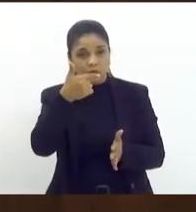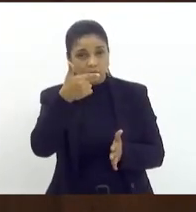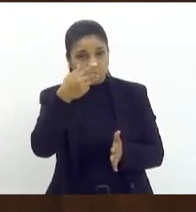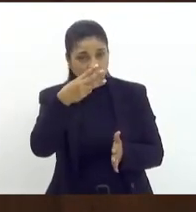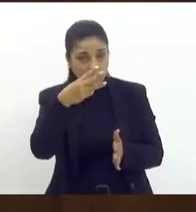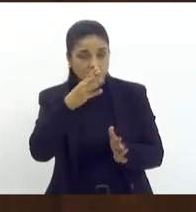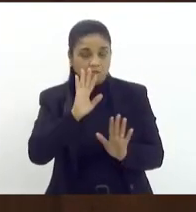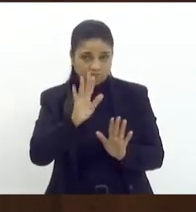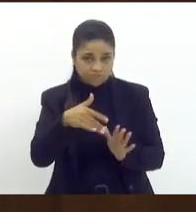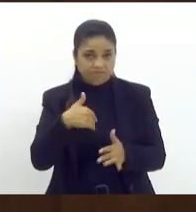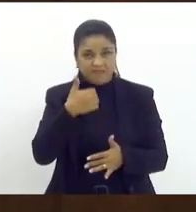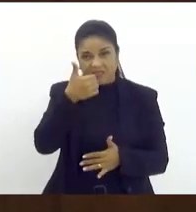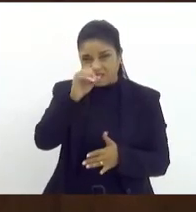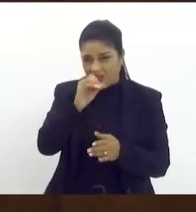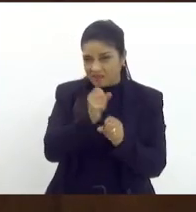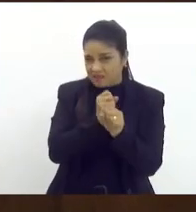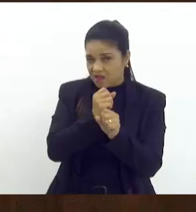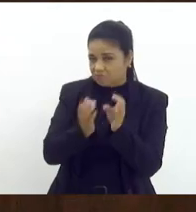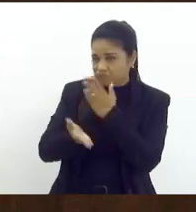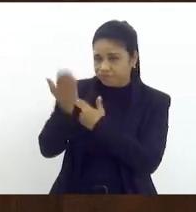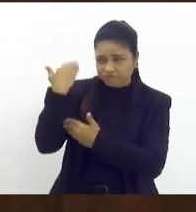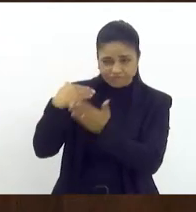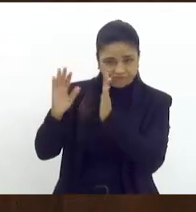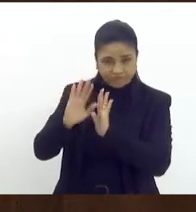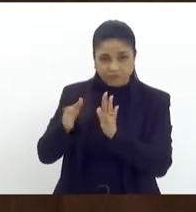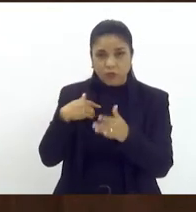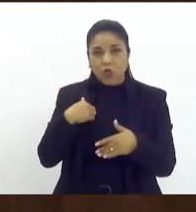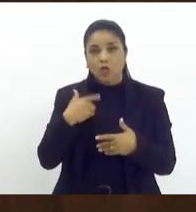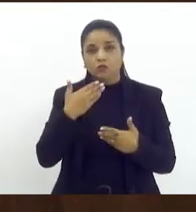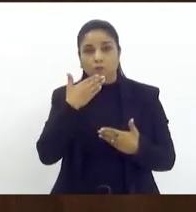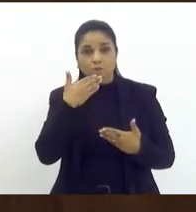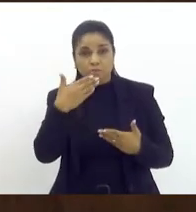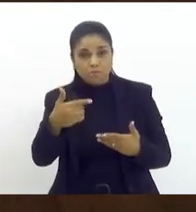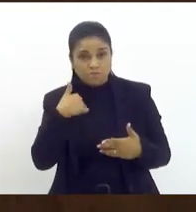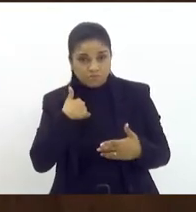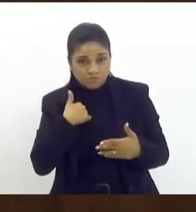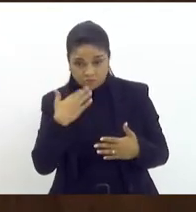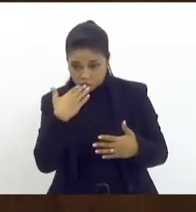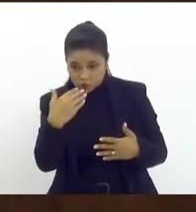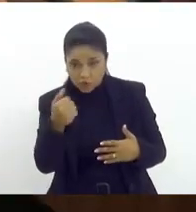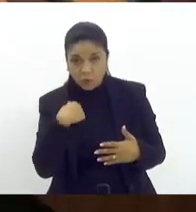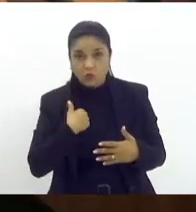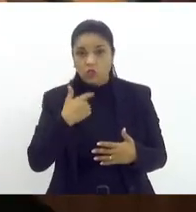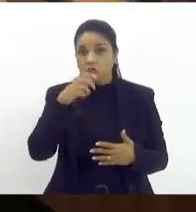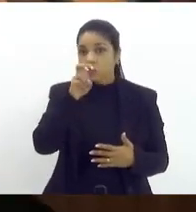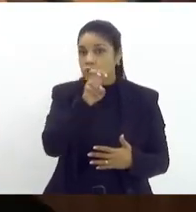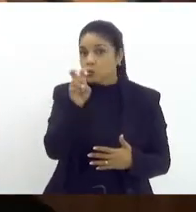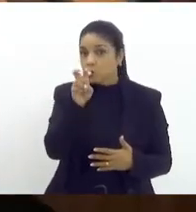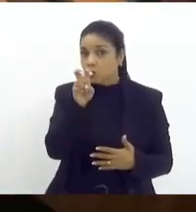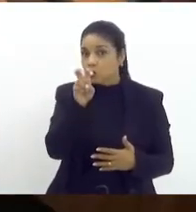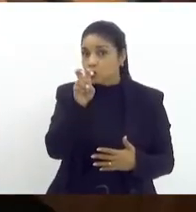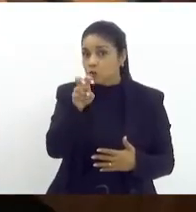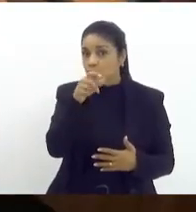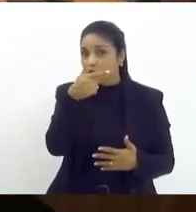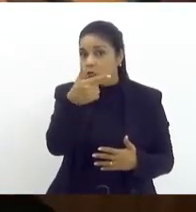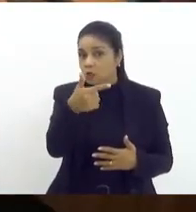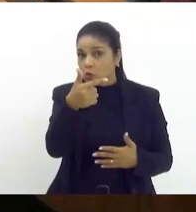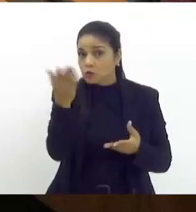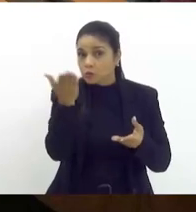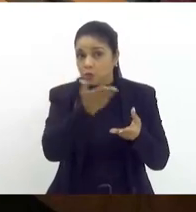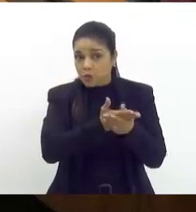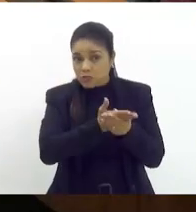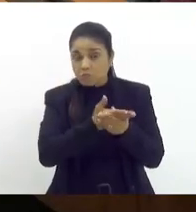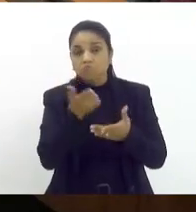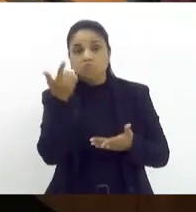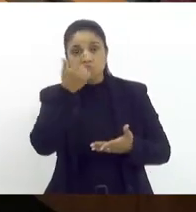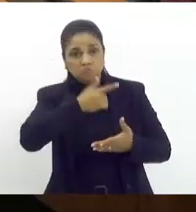eu fui notificado em 52 processos me livrei de todos felizmente não paguei